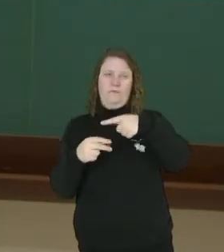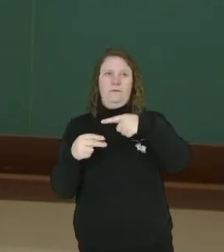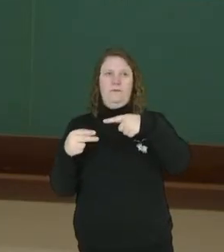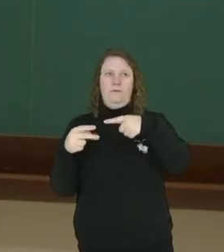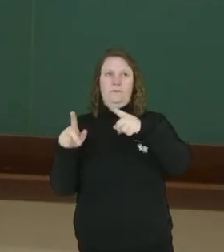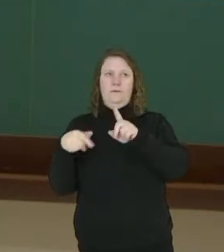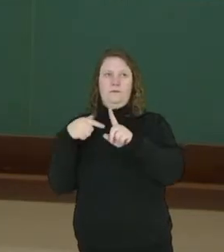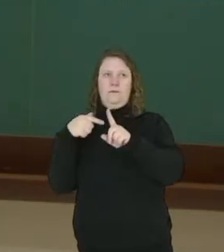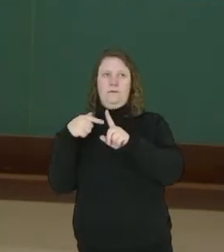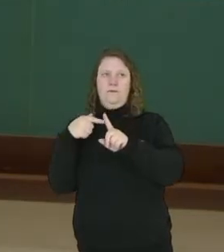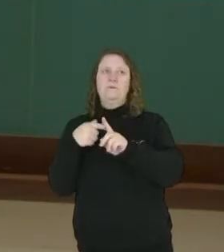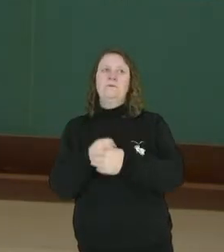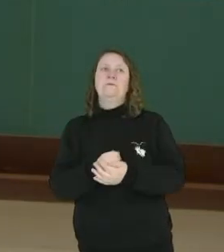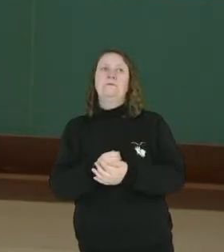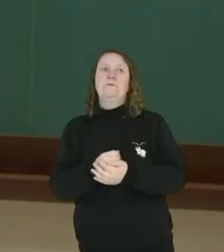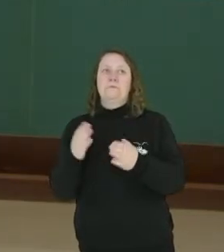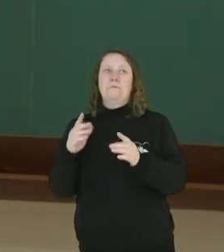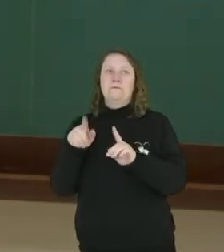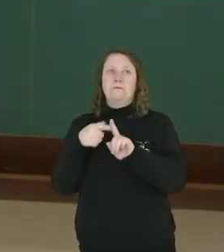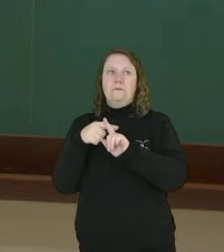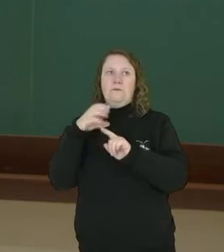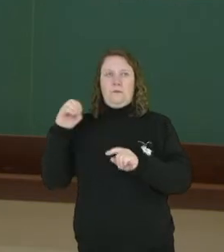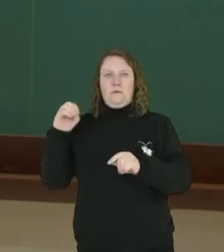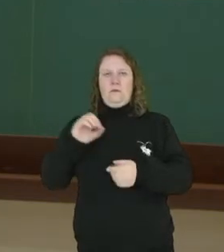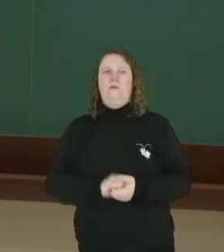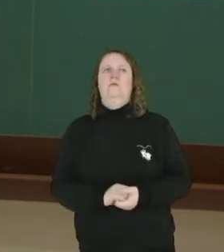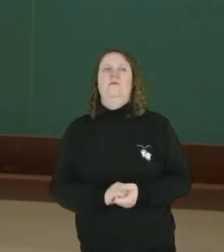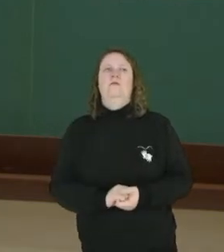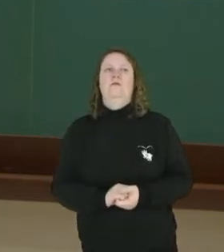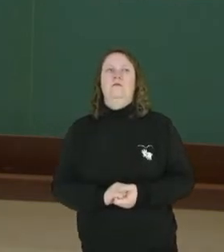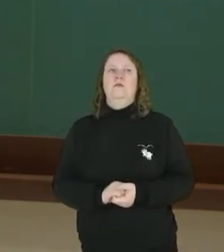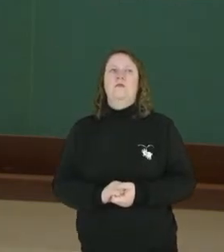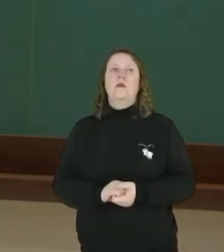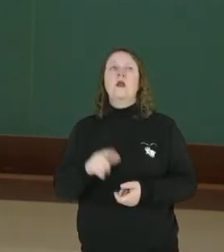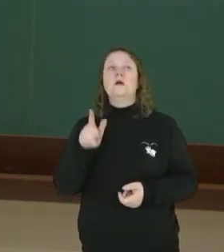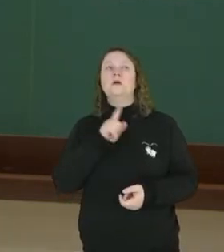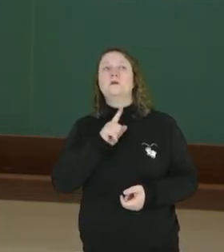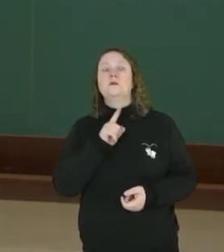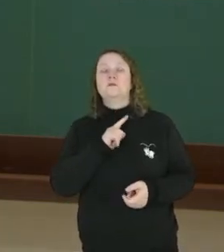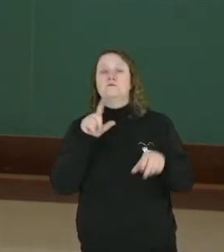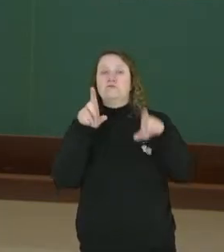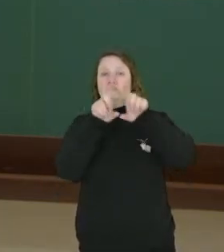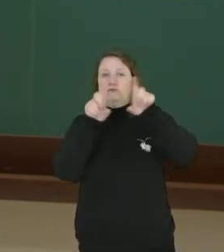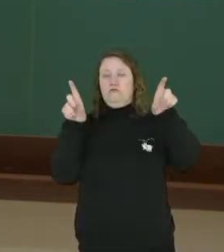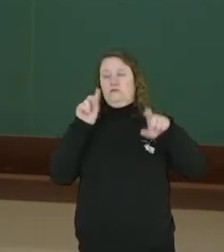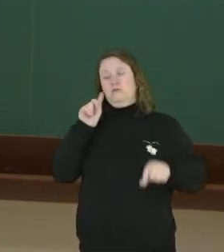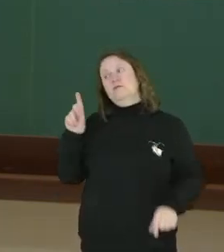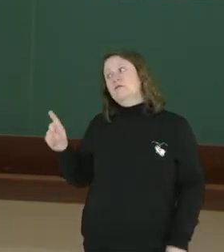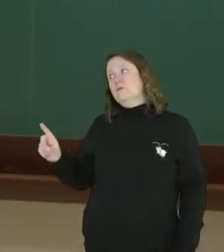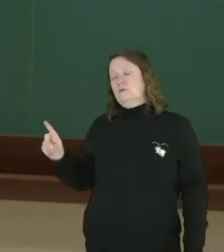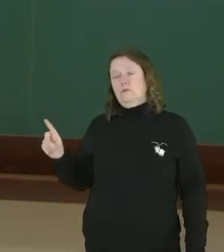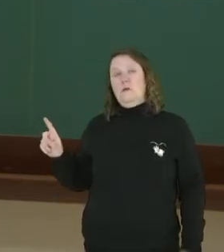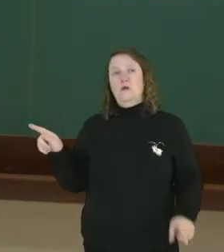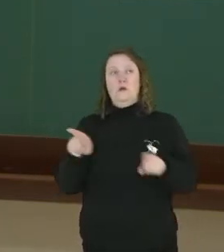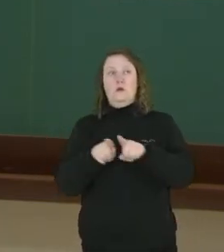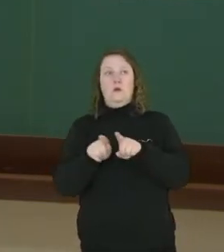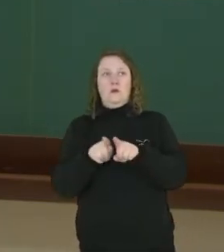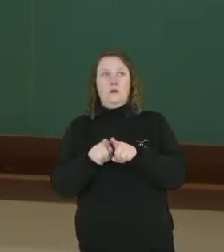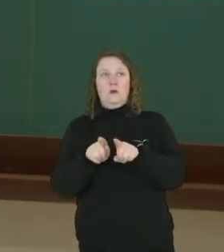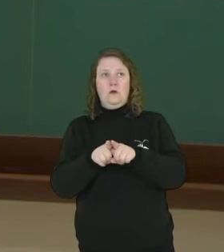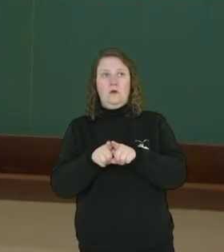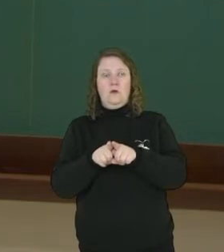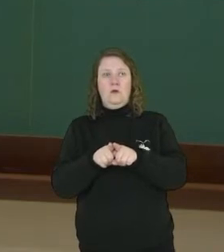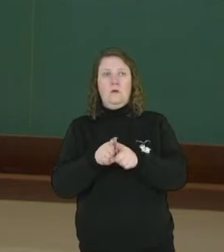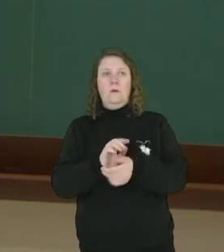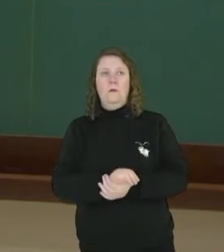aqui, eu vou começar a resolver a continha. Então, o que a gente tem? Que energia mecânica é igual a 0,2 vezes 10 ao quadrado